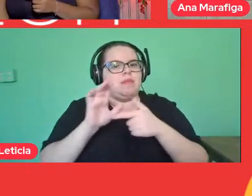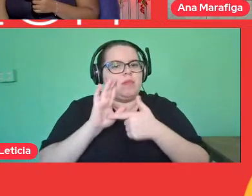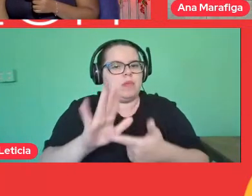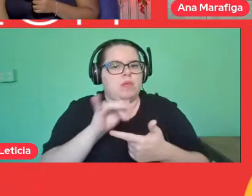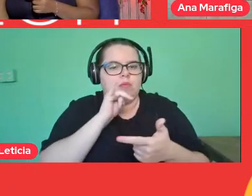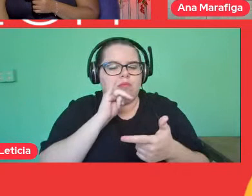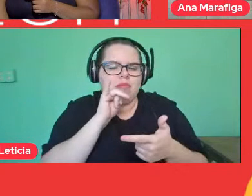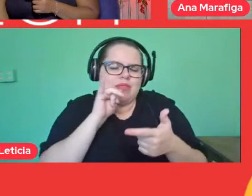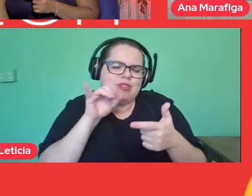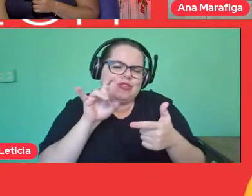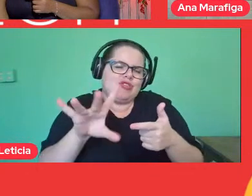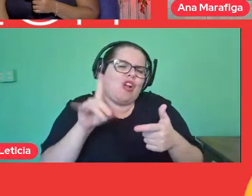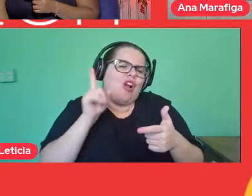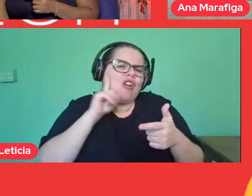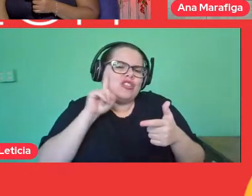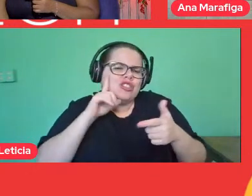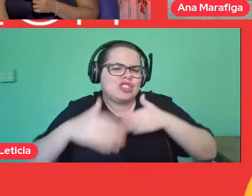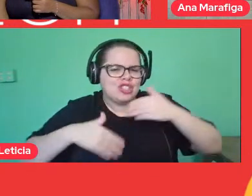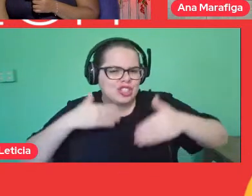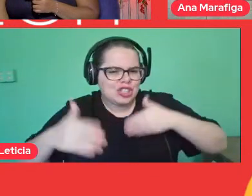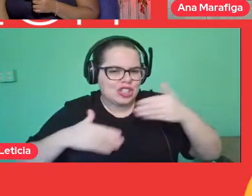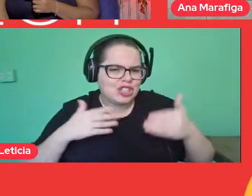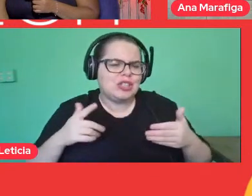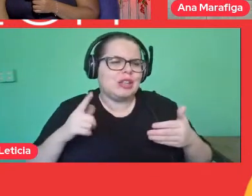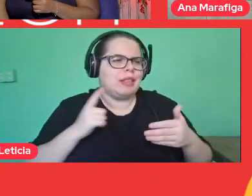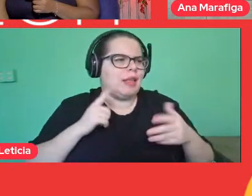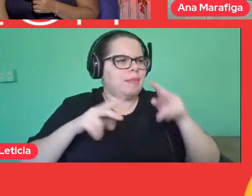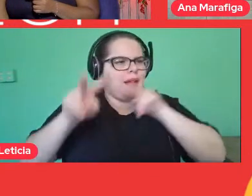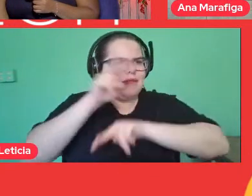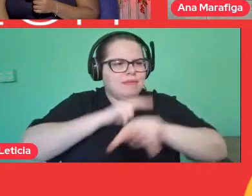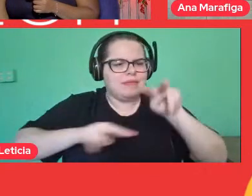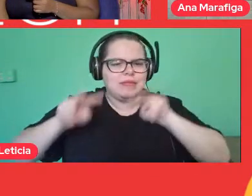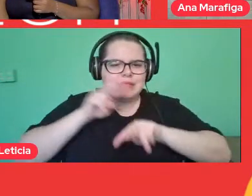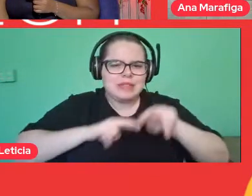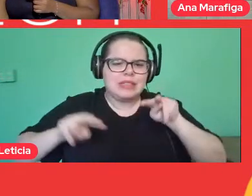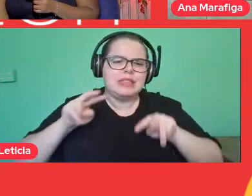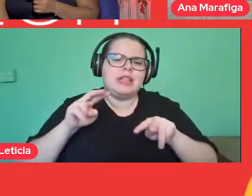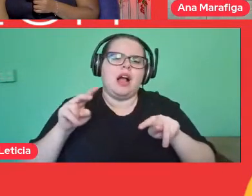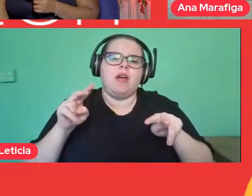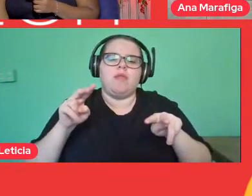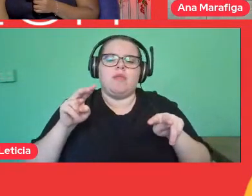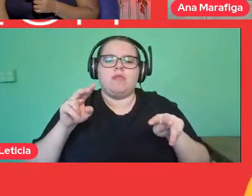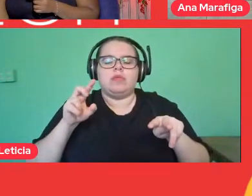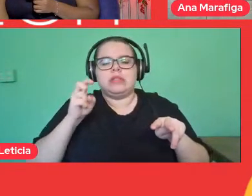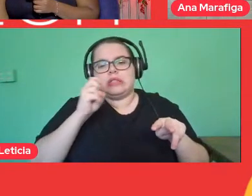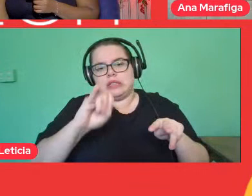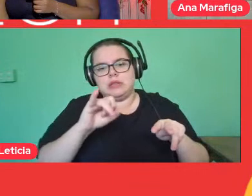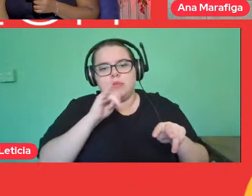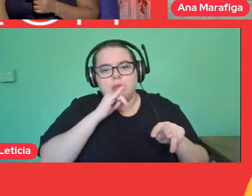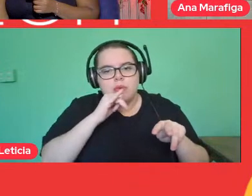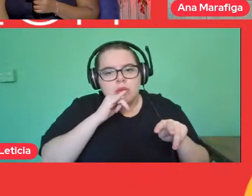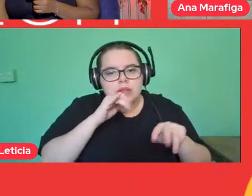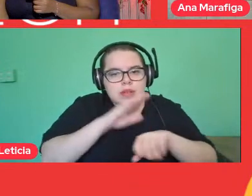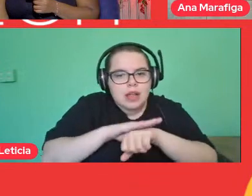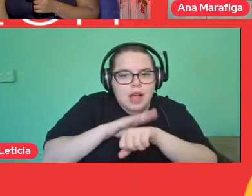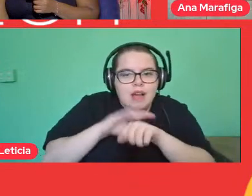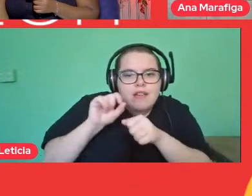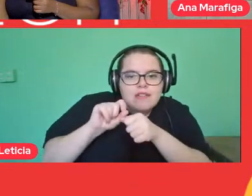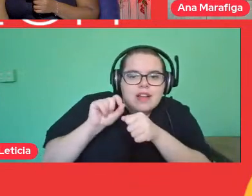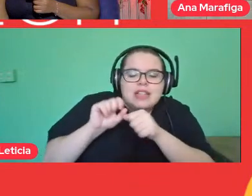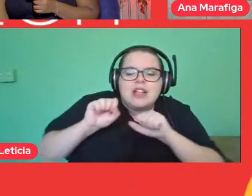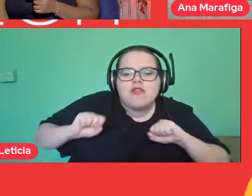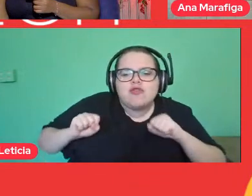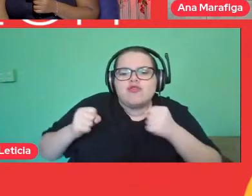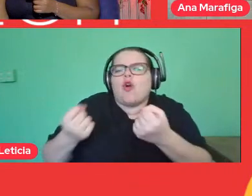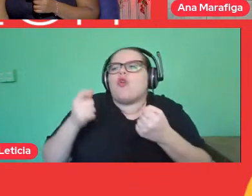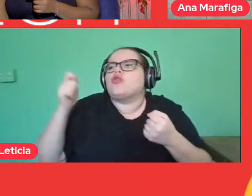pouco da dor do dia a dia, ter uma visão um pouco mais holística. Então, assim, se, né, fazer esse esforço do que eu poderia